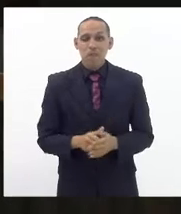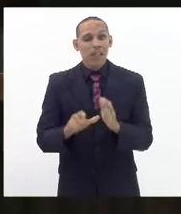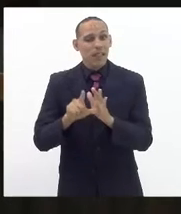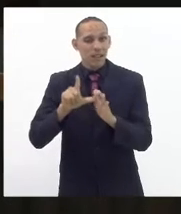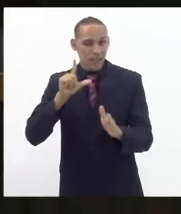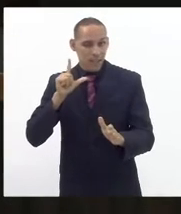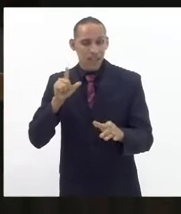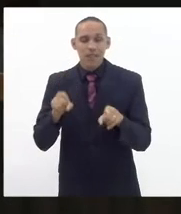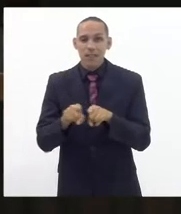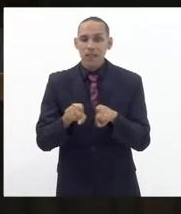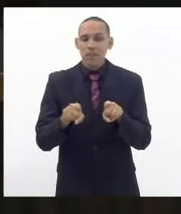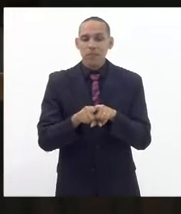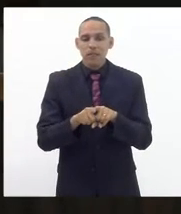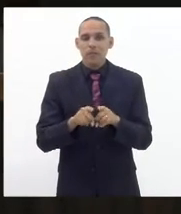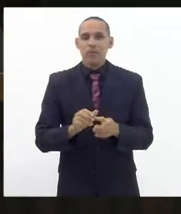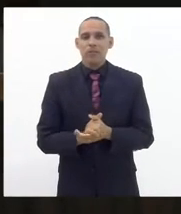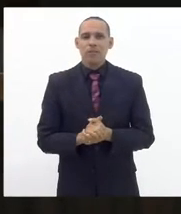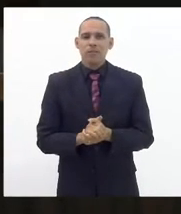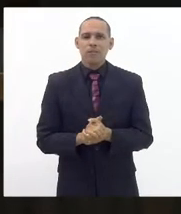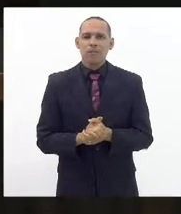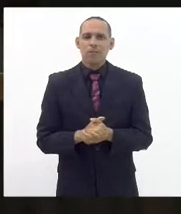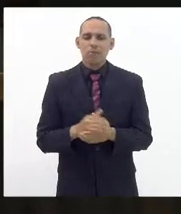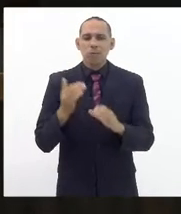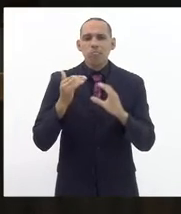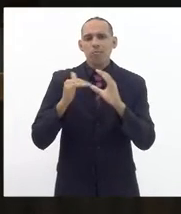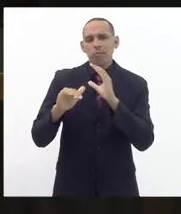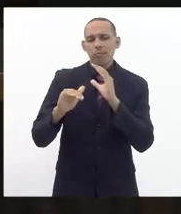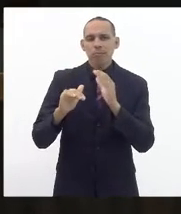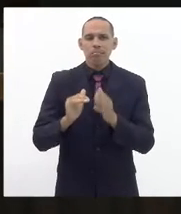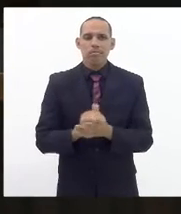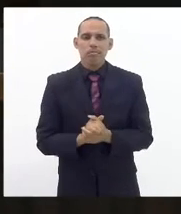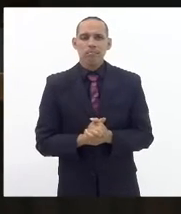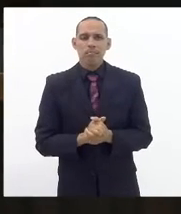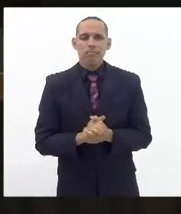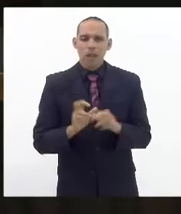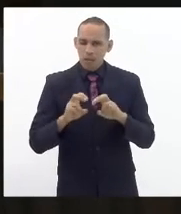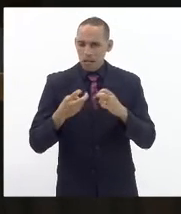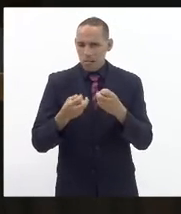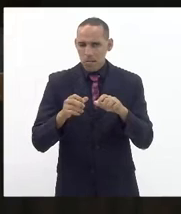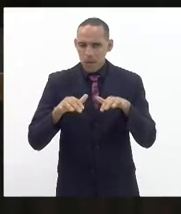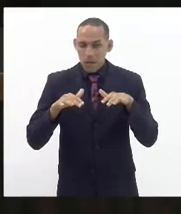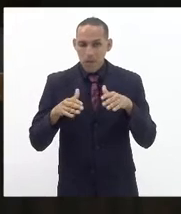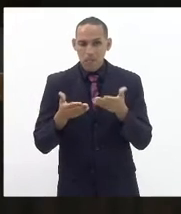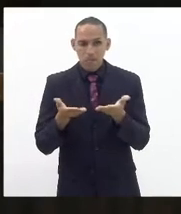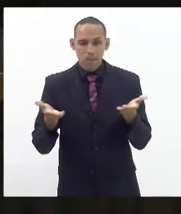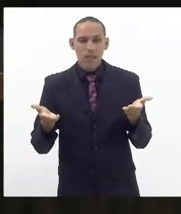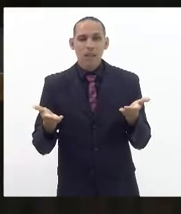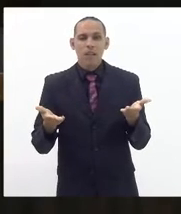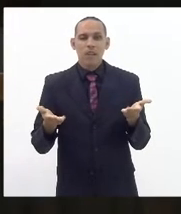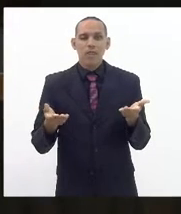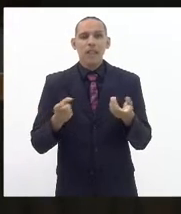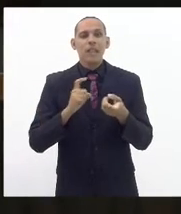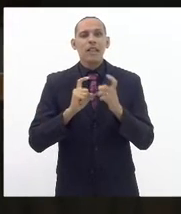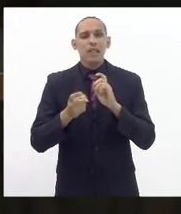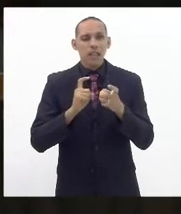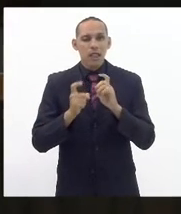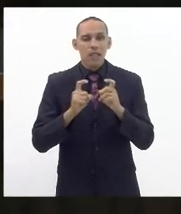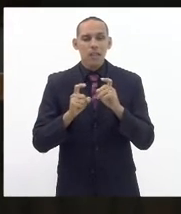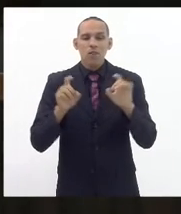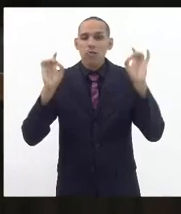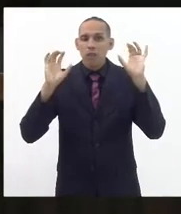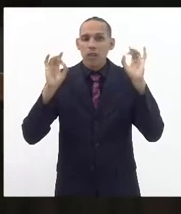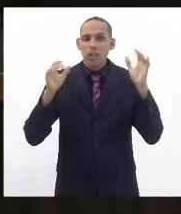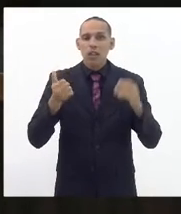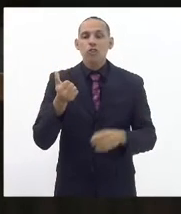Antes, também, eu queria aqui submeter ao plenário, ao parlamento, nós temos uma sessão extraordinária que